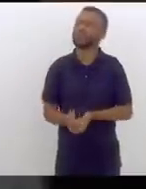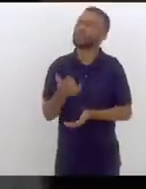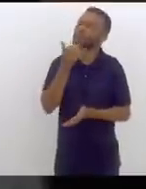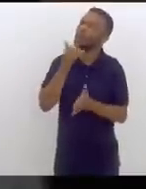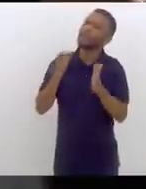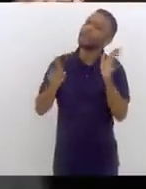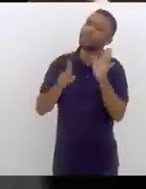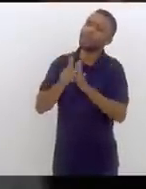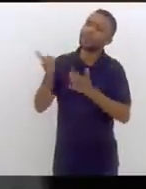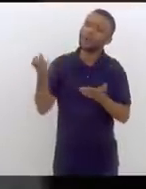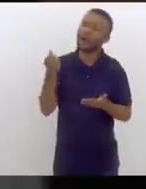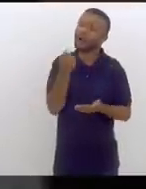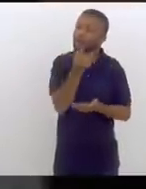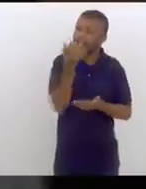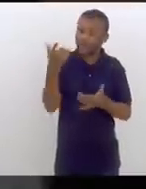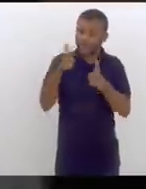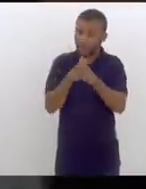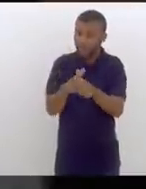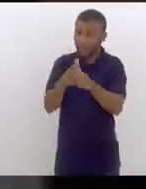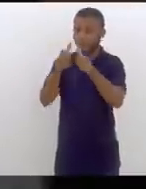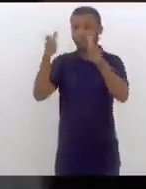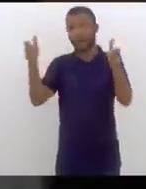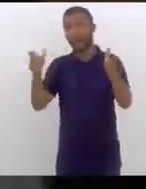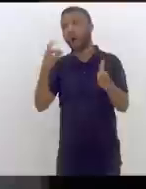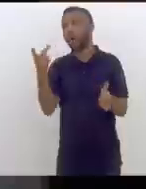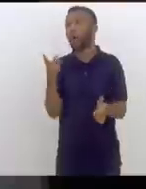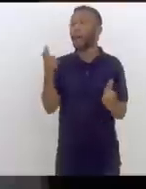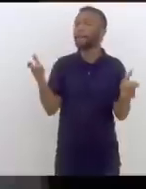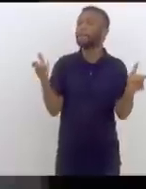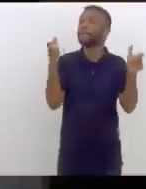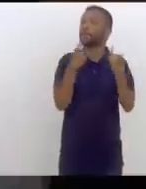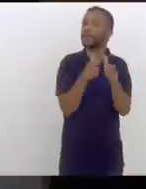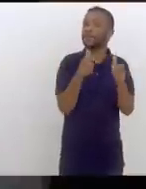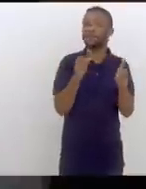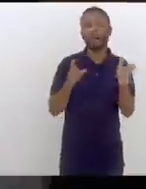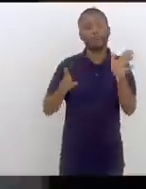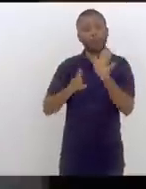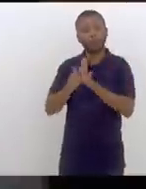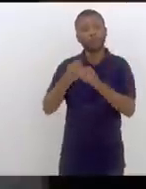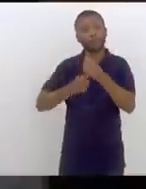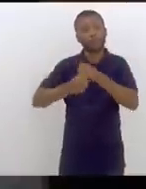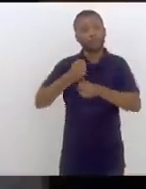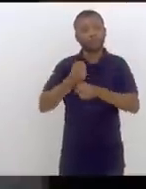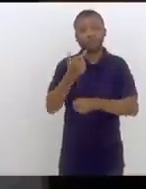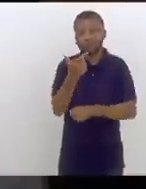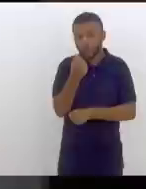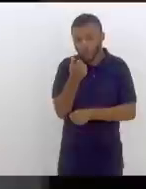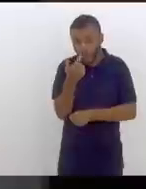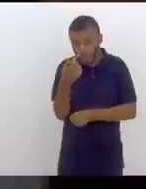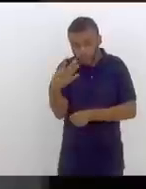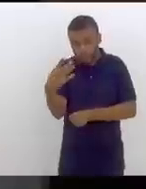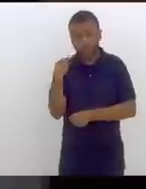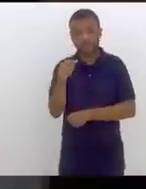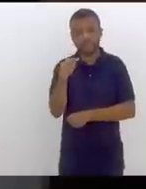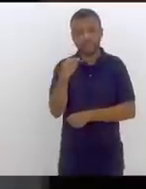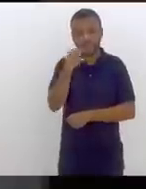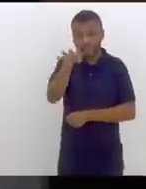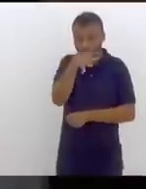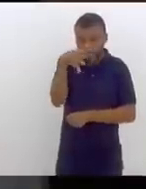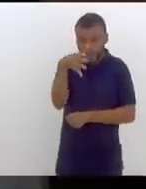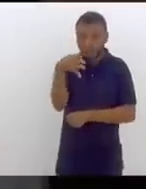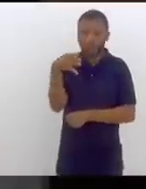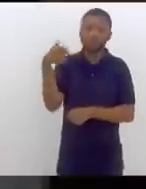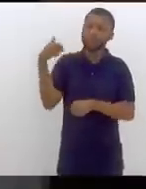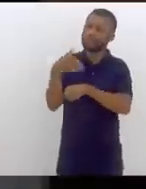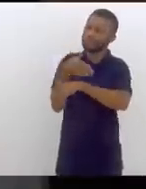ou efetivo é pequeno foi essa pergunta que eu fiz de 2014 essa questão da escala já vem há muito tempo nós estamos vendo aqui na